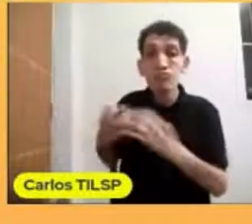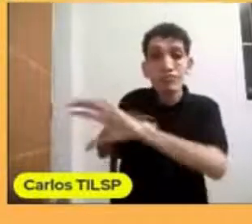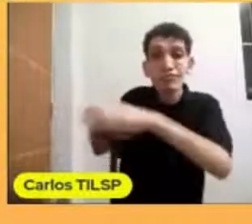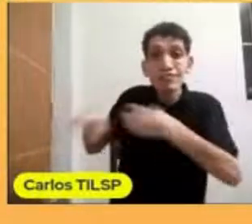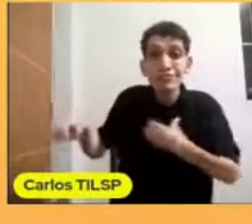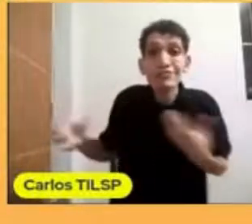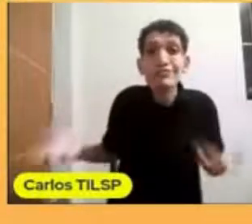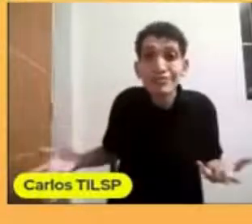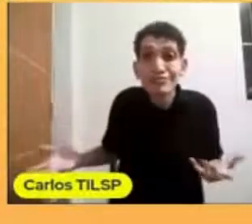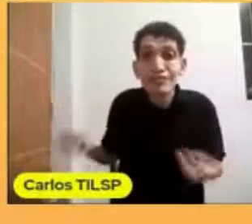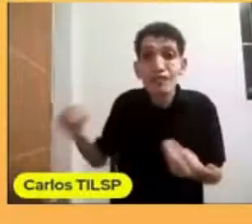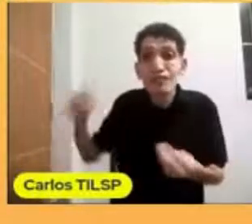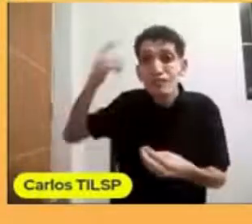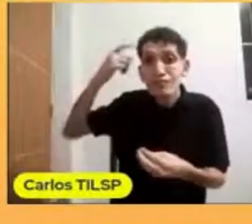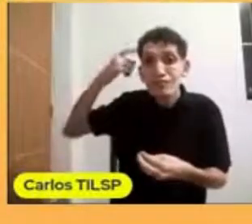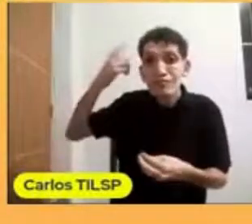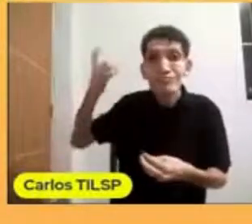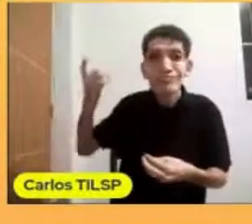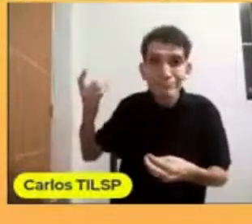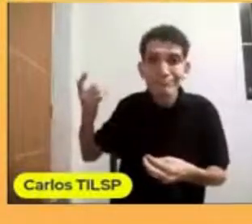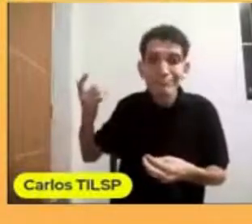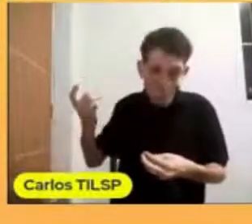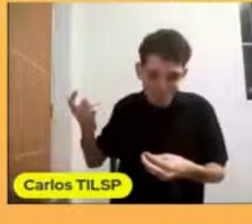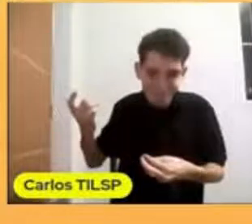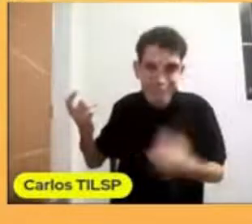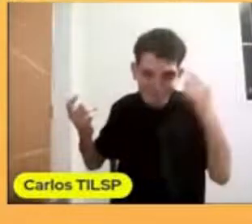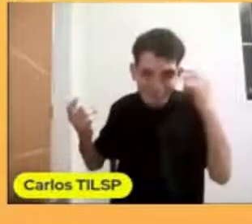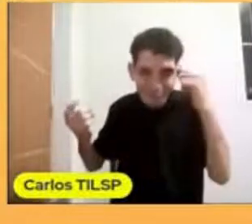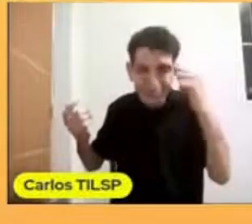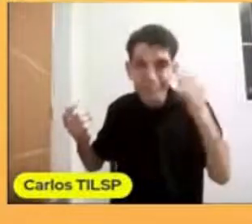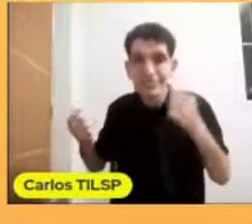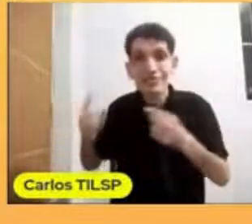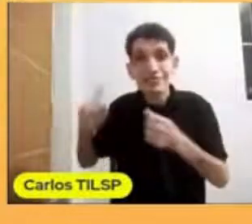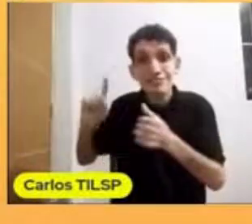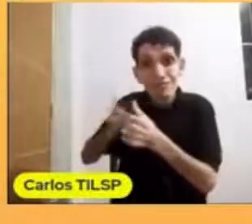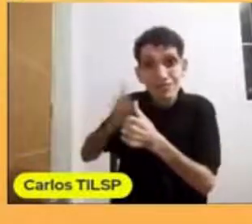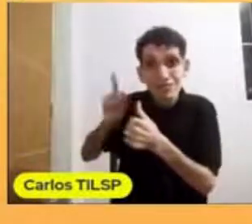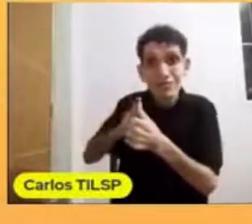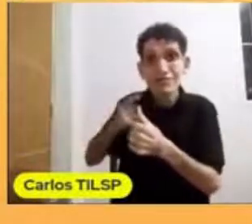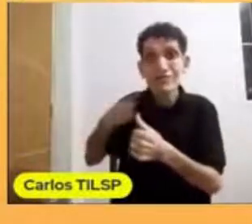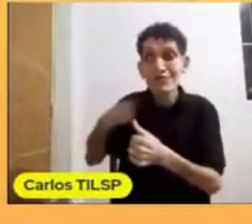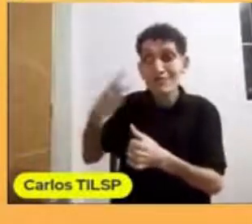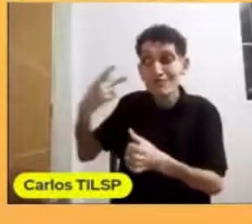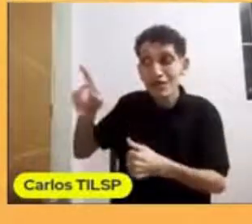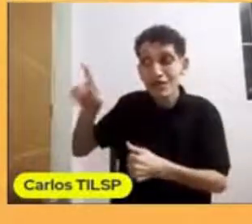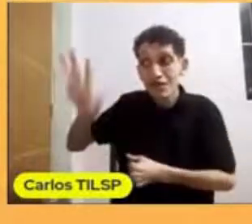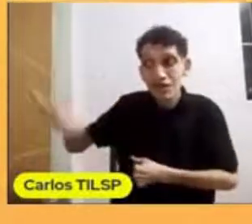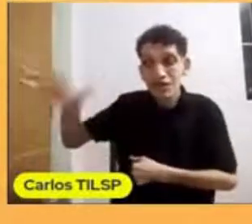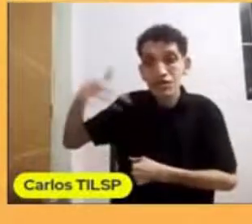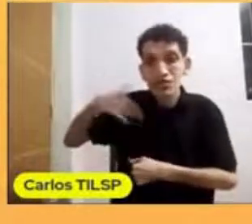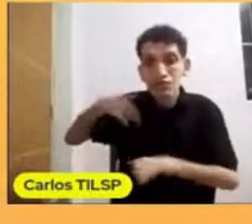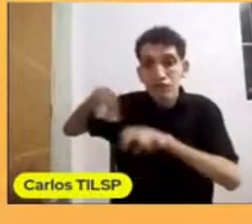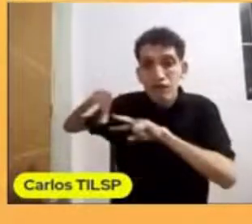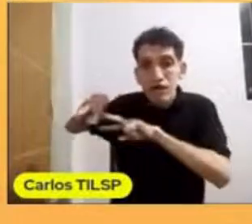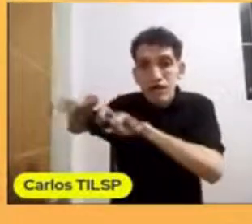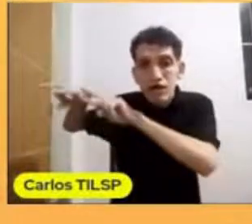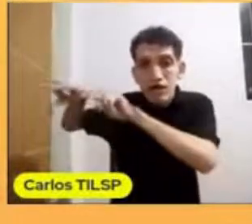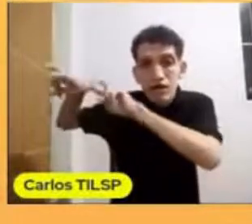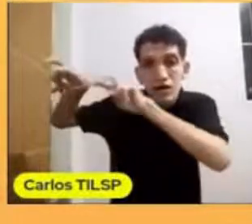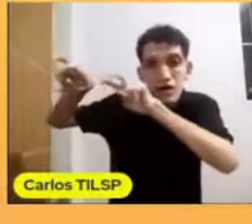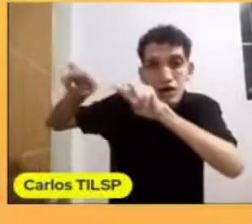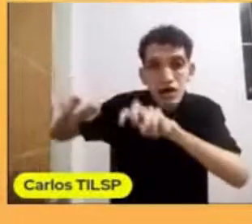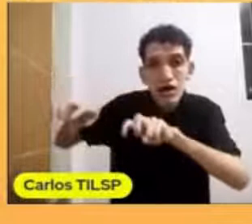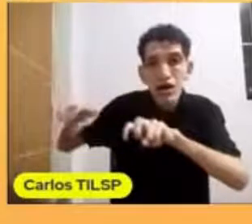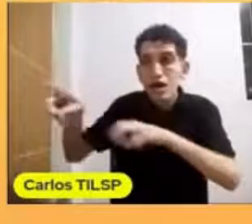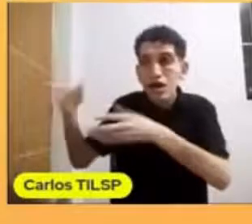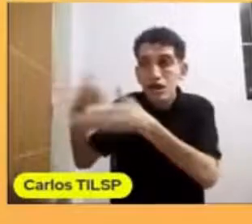questão, essa mentalidade. Vocês concordam? Então, qual que é a proposta? Conhecendo as barreiras,